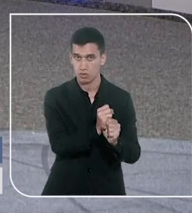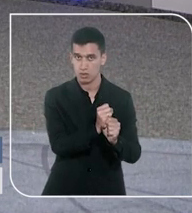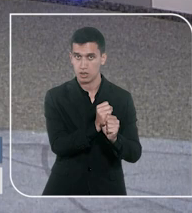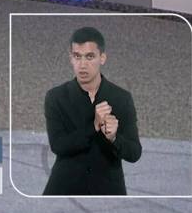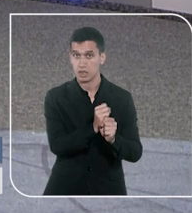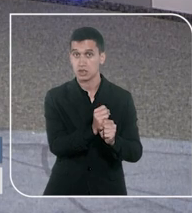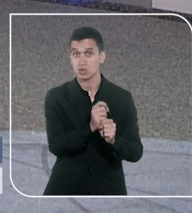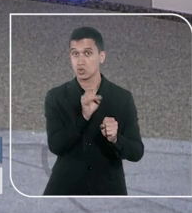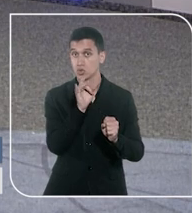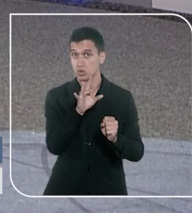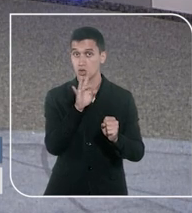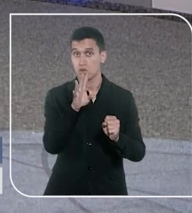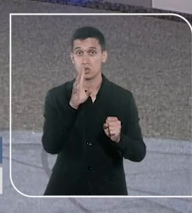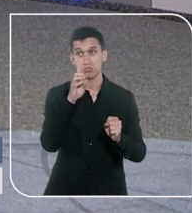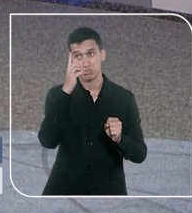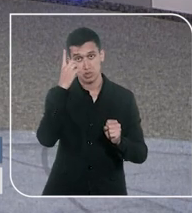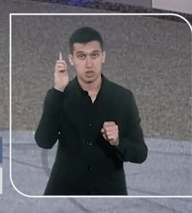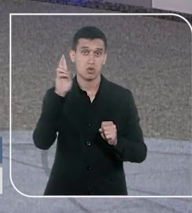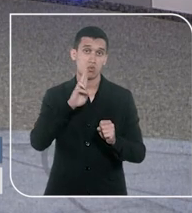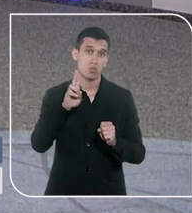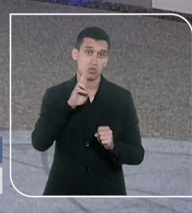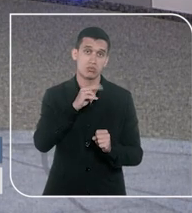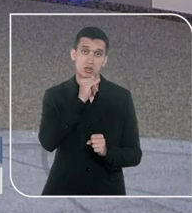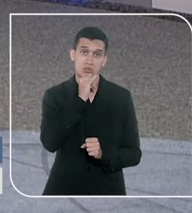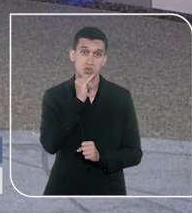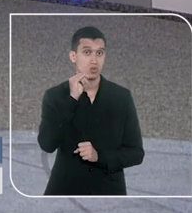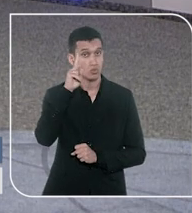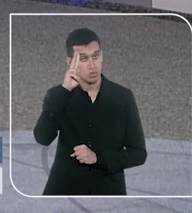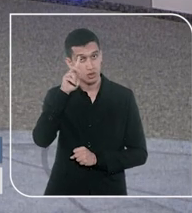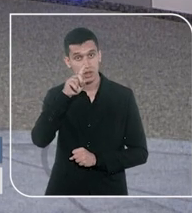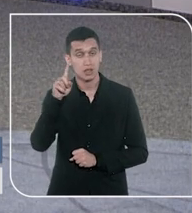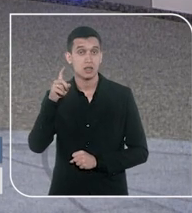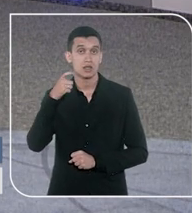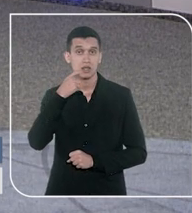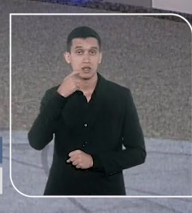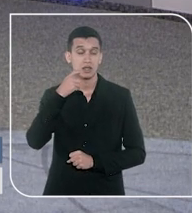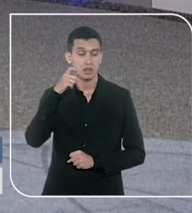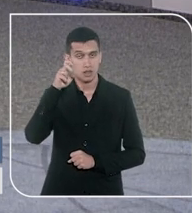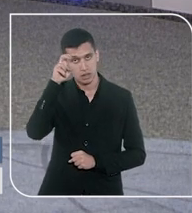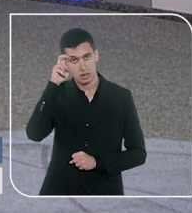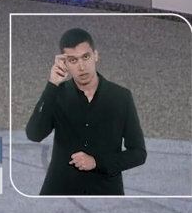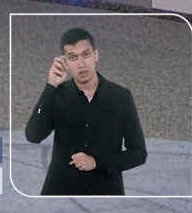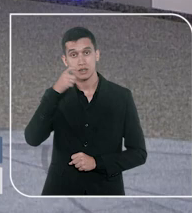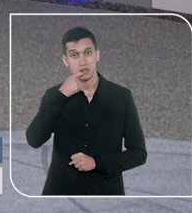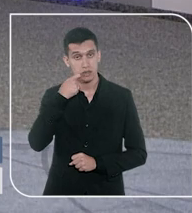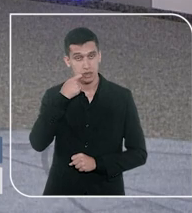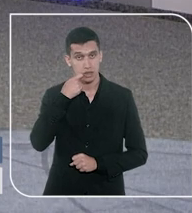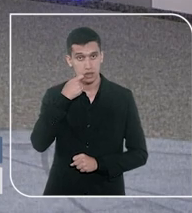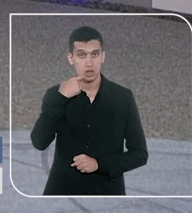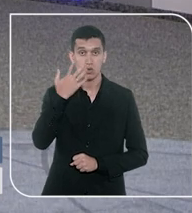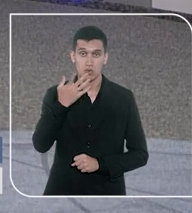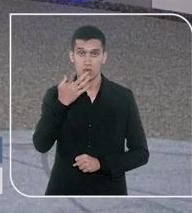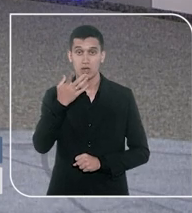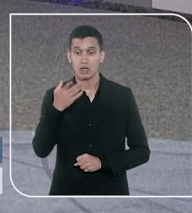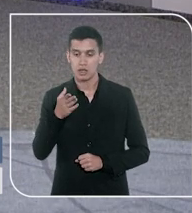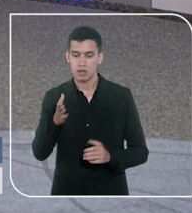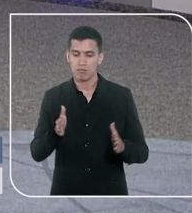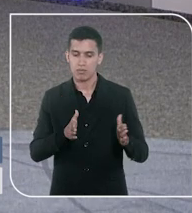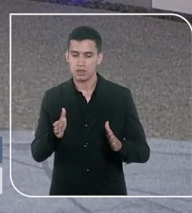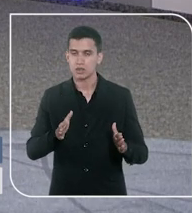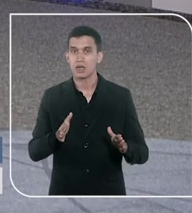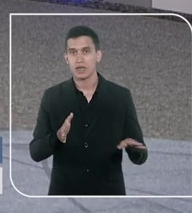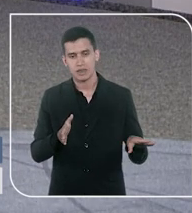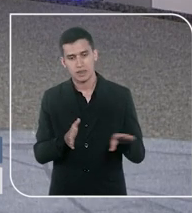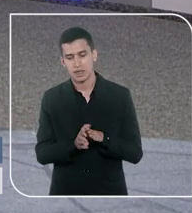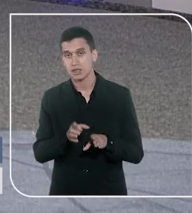feita apenas em dias úteis. E o artigo 1003 fixa que o prazo geral é de 15 dias úteis para se opor